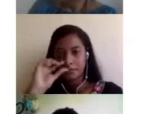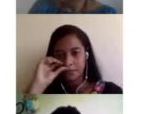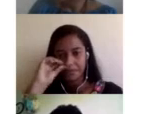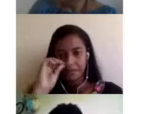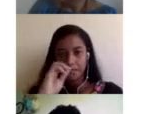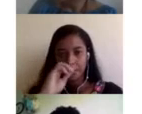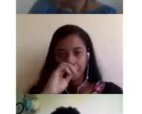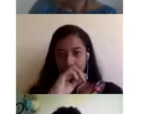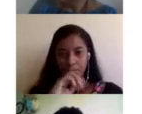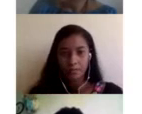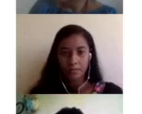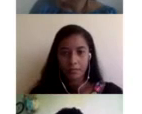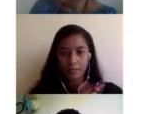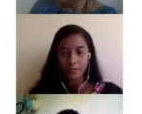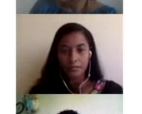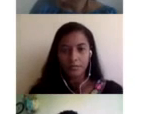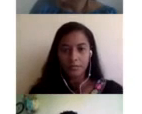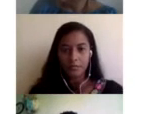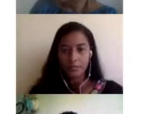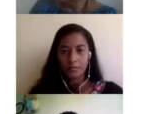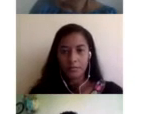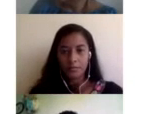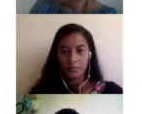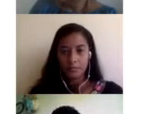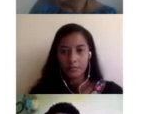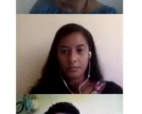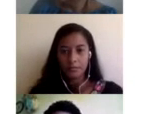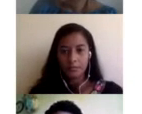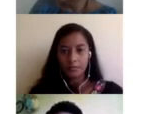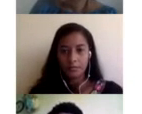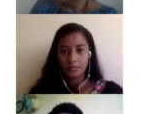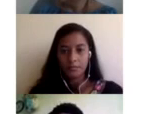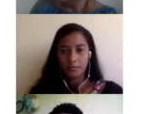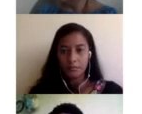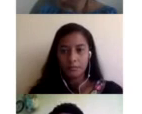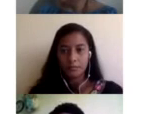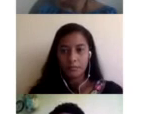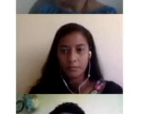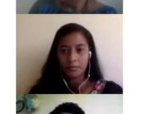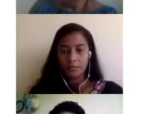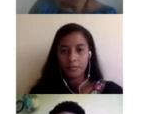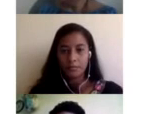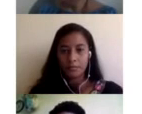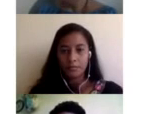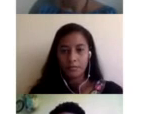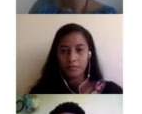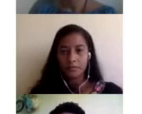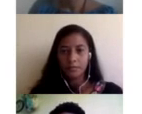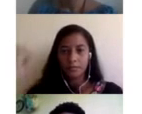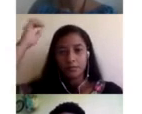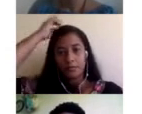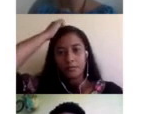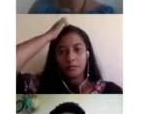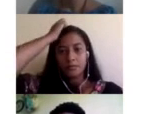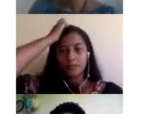na Escola de Primeiro Grau de Jesus Cristo e na Escola, no Colégio Estadual Mário Augusto Teixeira de Freitas, e temos um